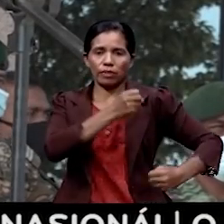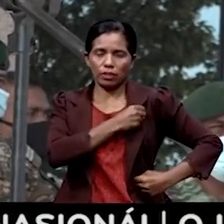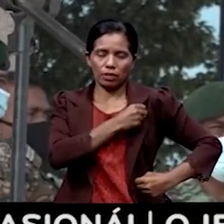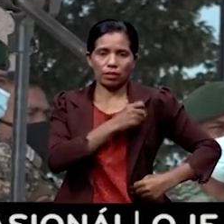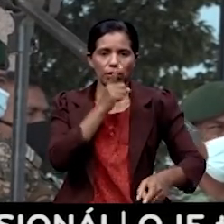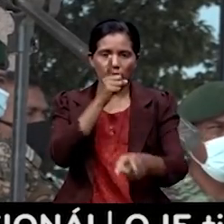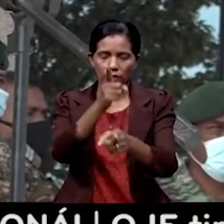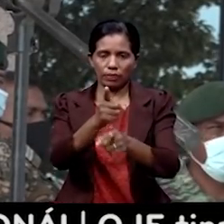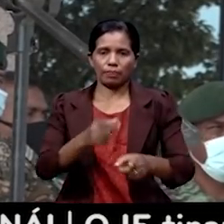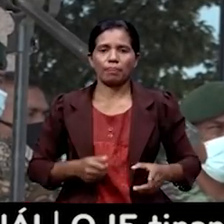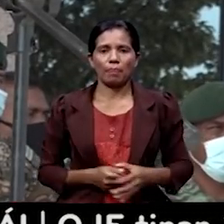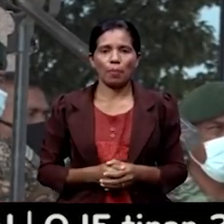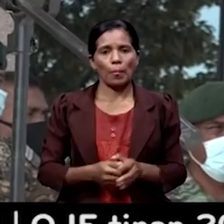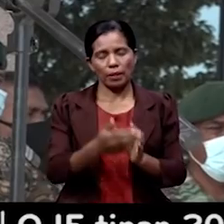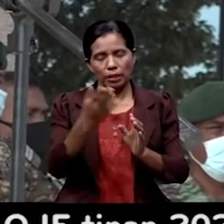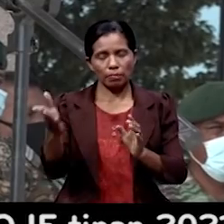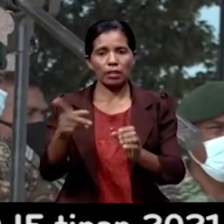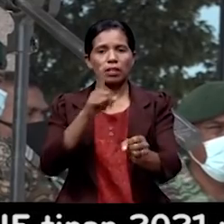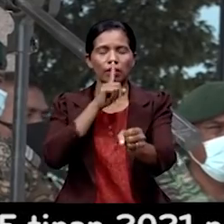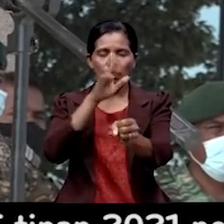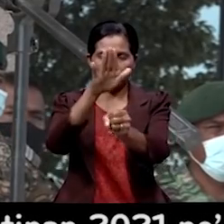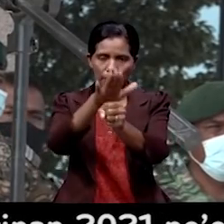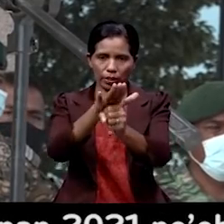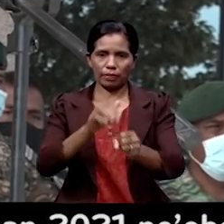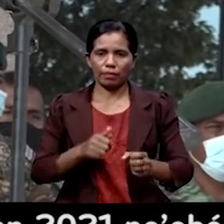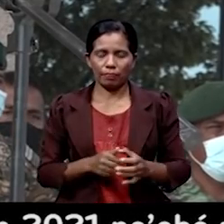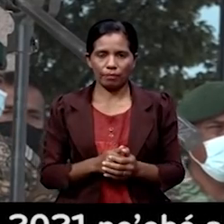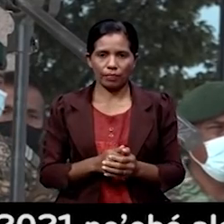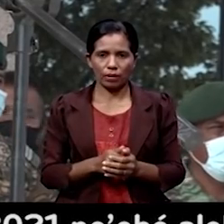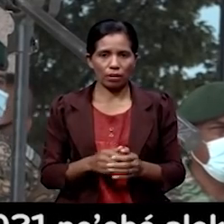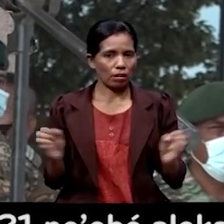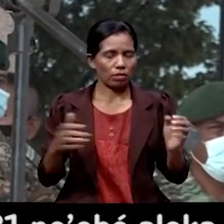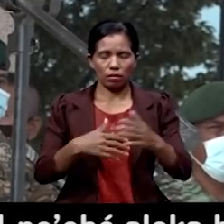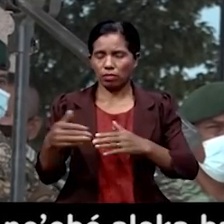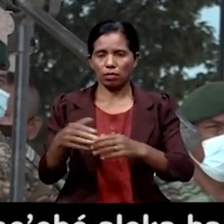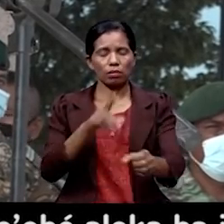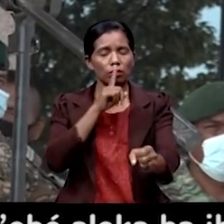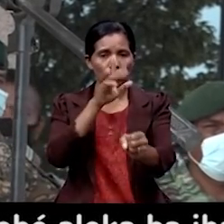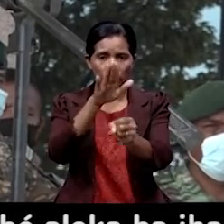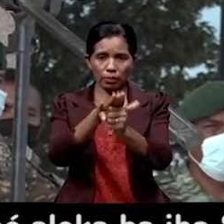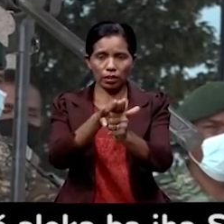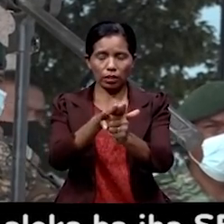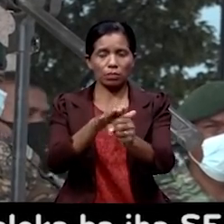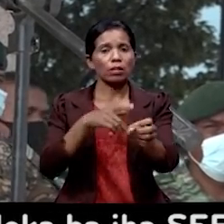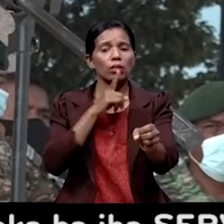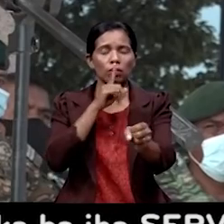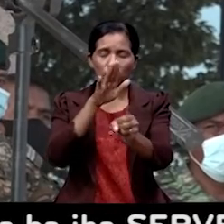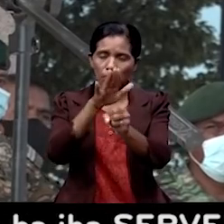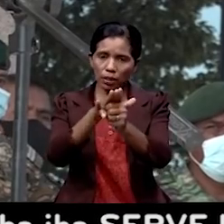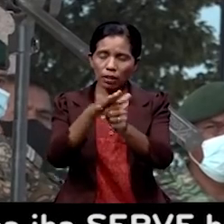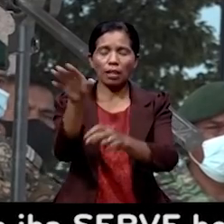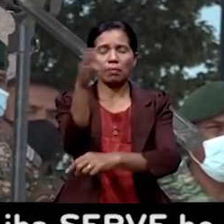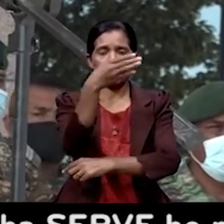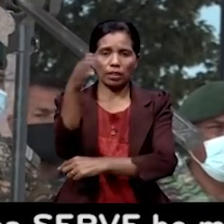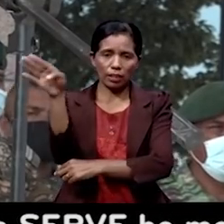Antes, e me se ala juramento. Lian juramento para a bandeira. Juramento da bandeira, lian foi de nebe que